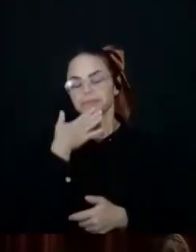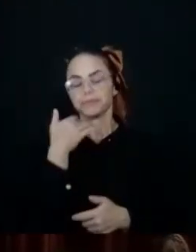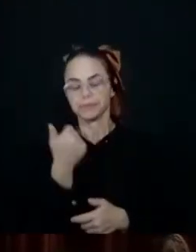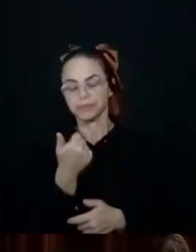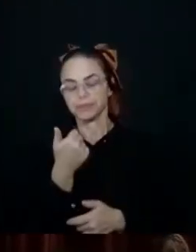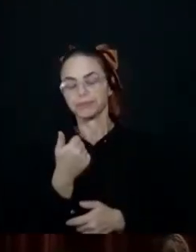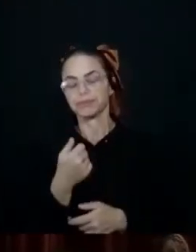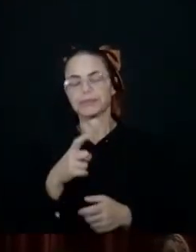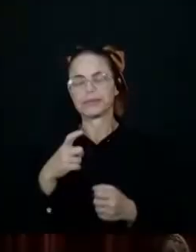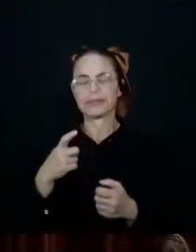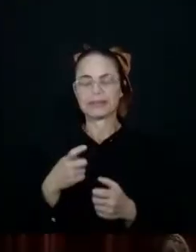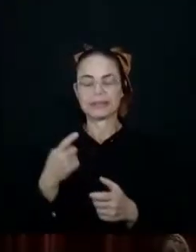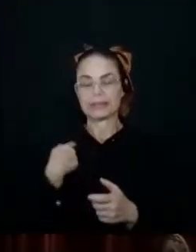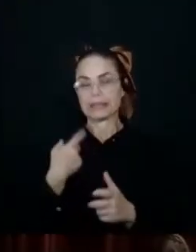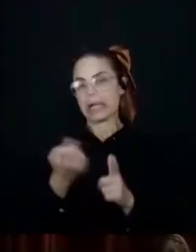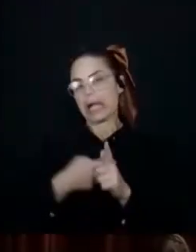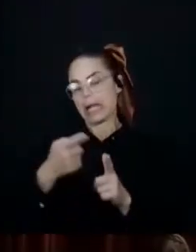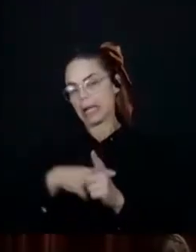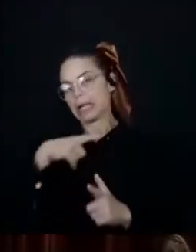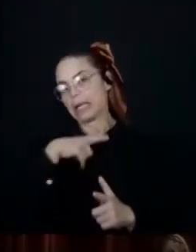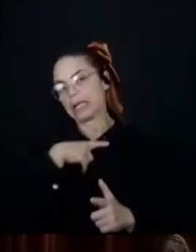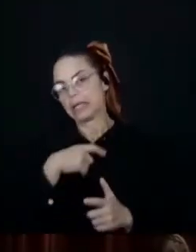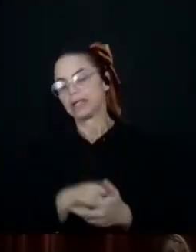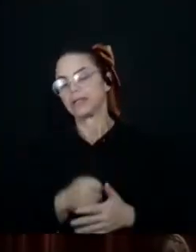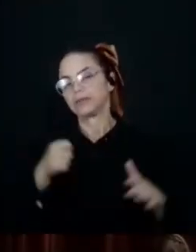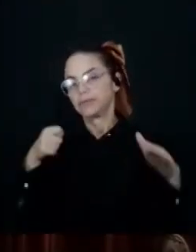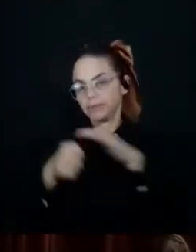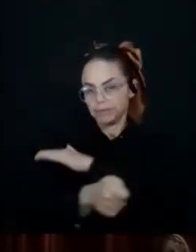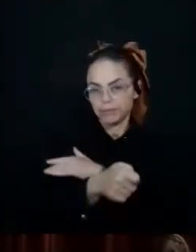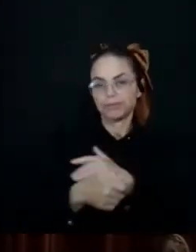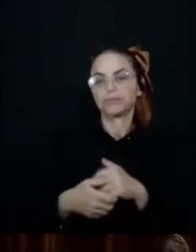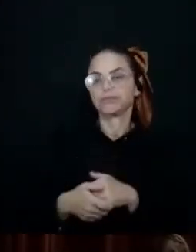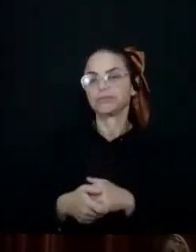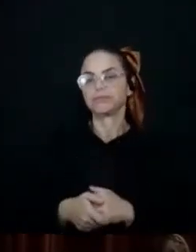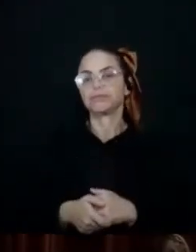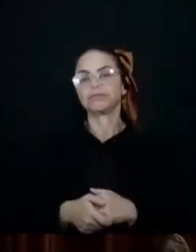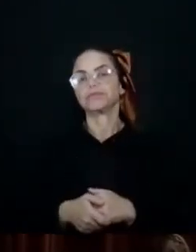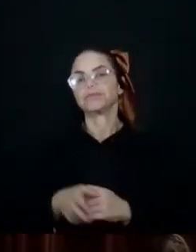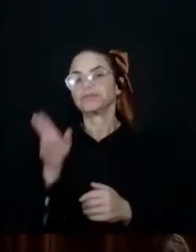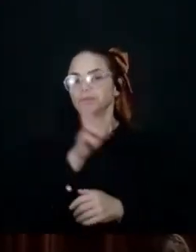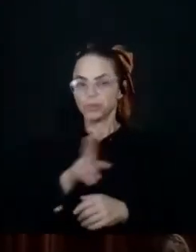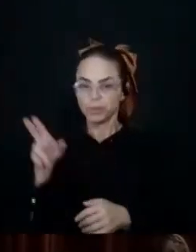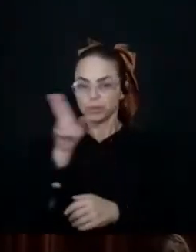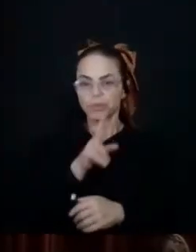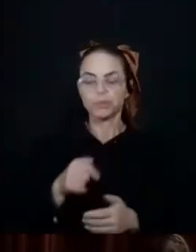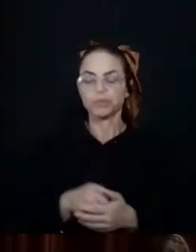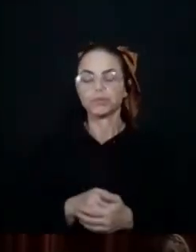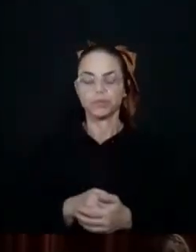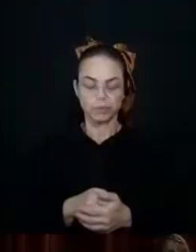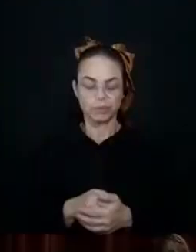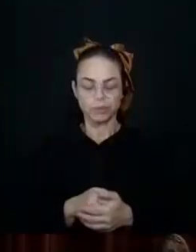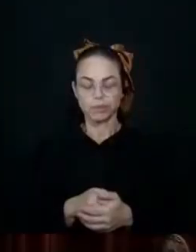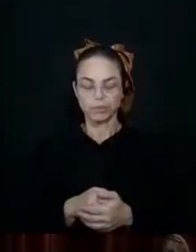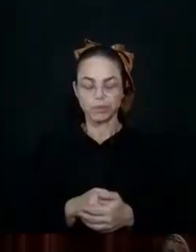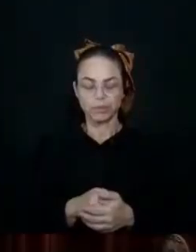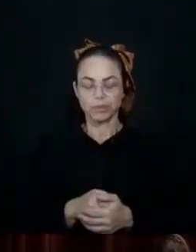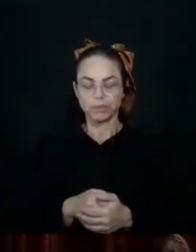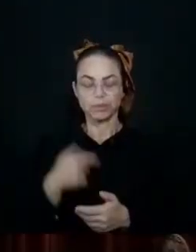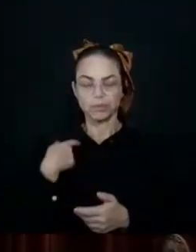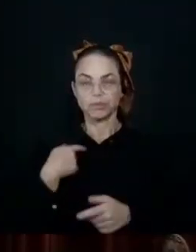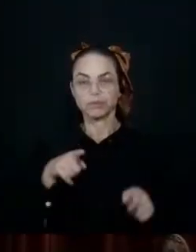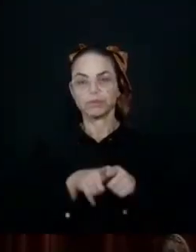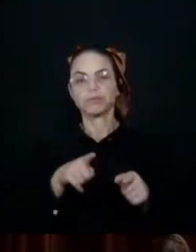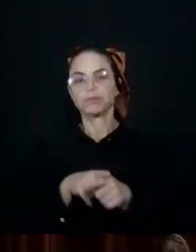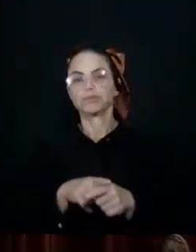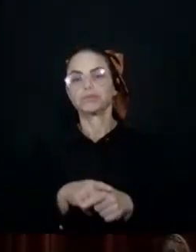pessoa tenha, ou então para investimentos, né? A pessoa pode utilizar esse valorzinho aí para fazer uma poupança